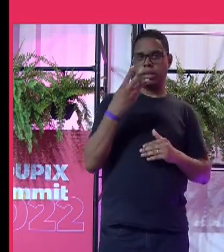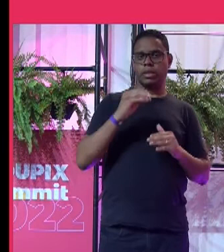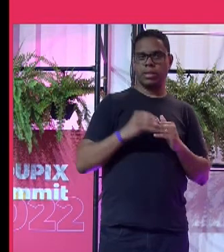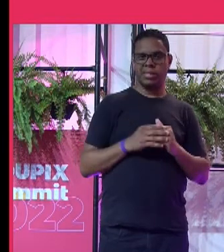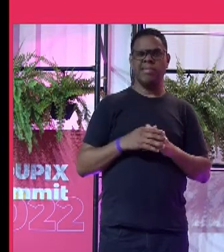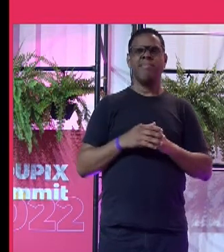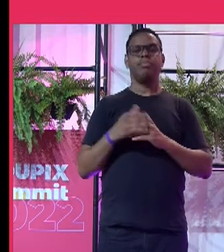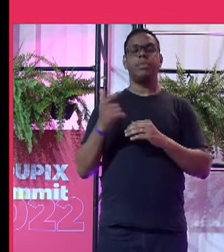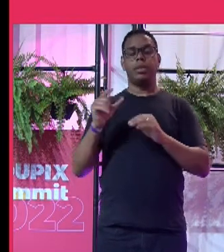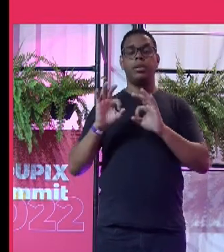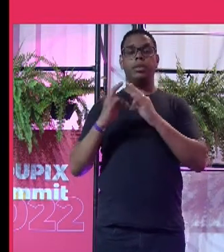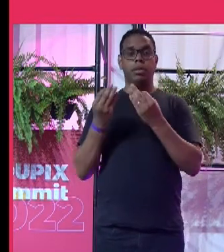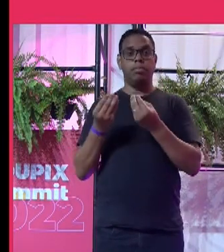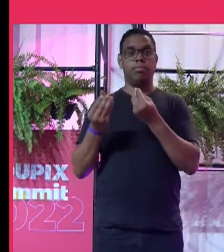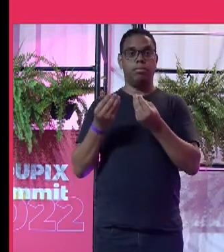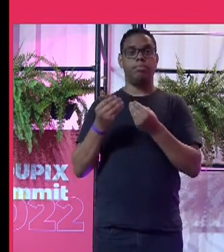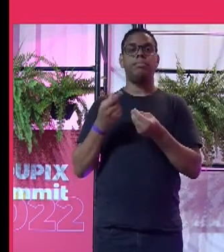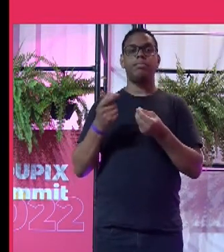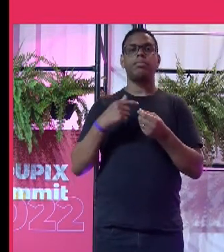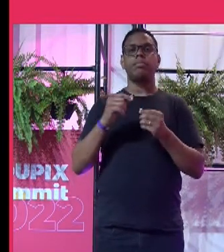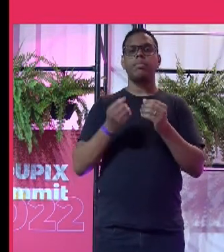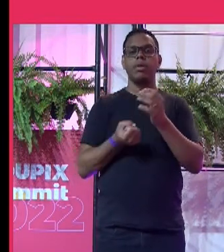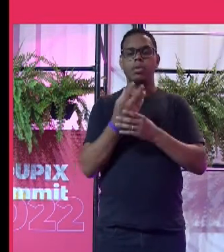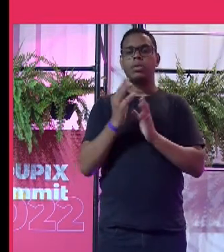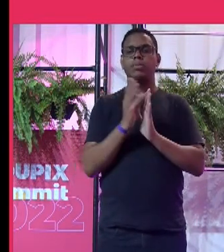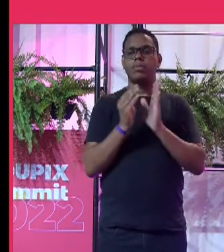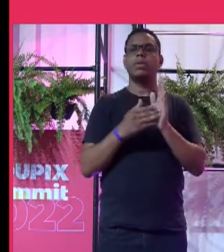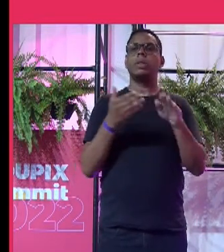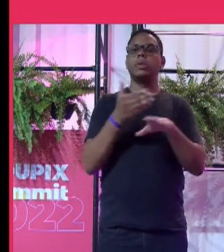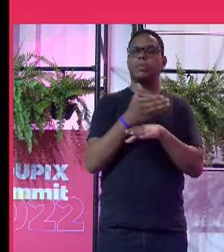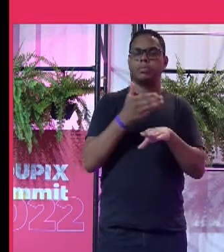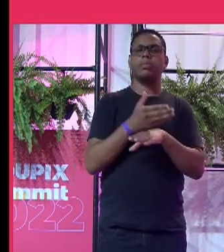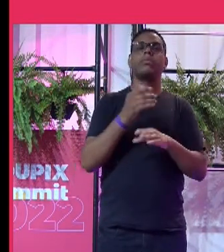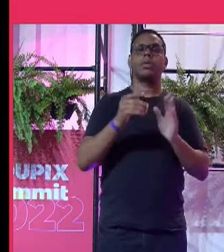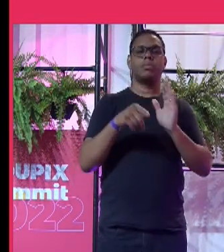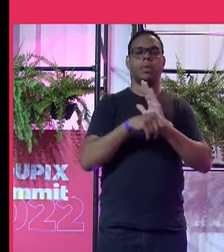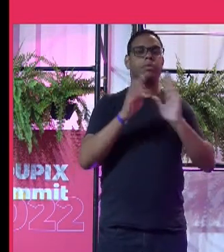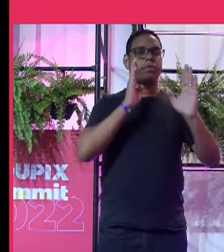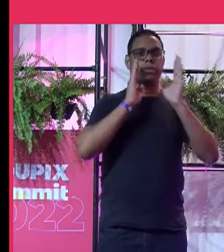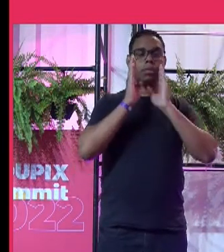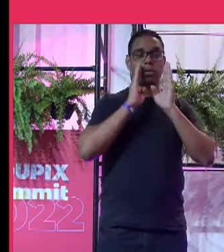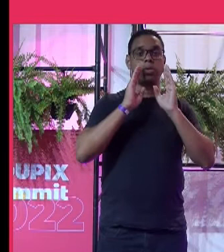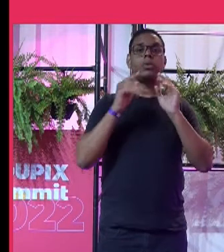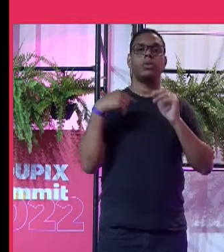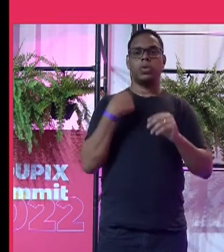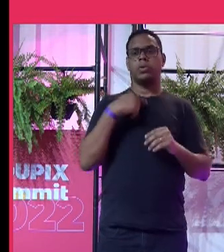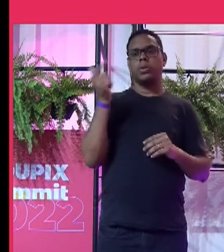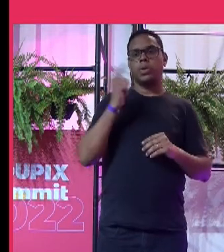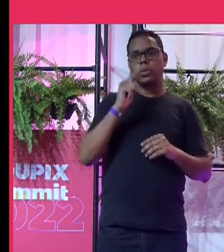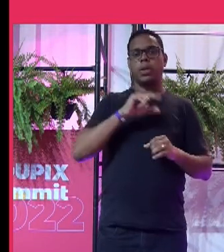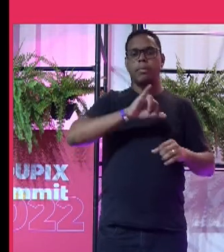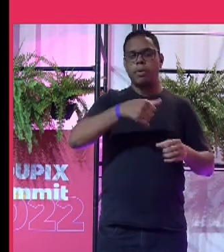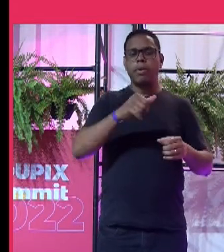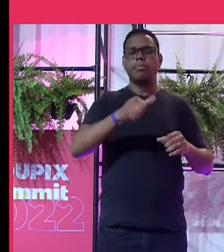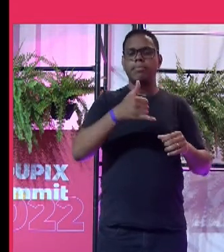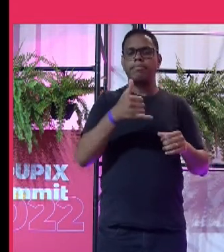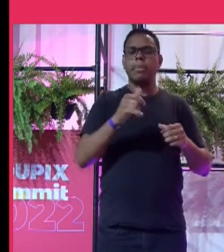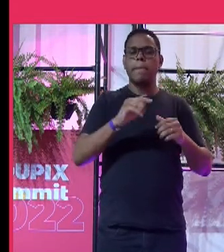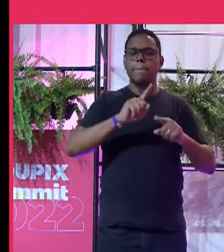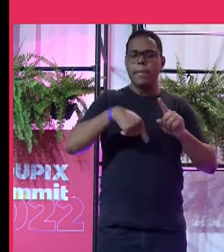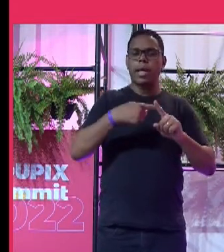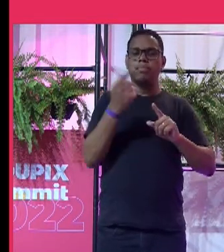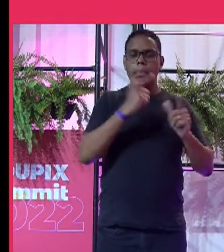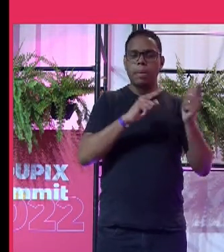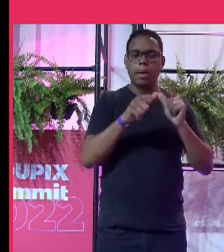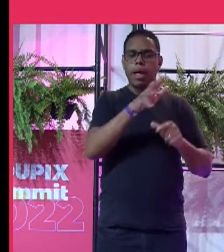mais família. Então, que tipos de creators vão conseguir performar dentro do Facebook e que a gente consegue explorar cada vez mais